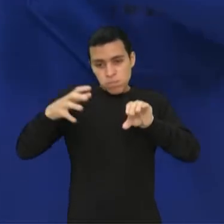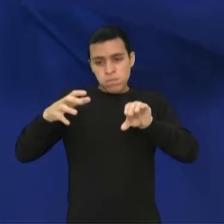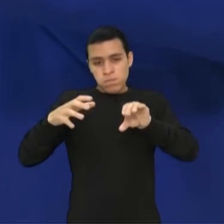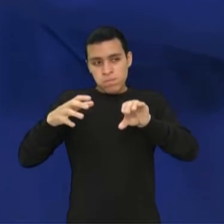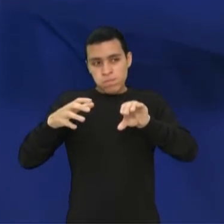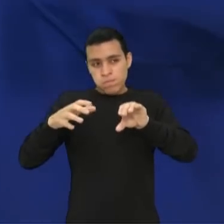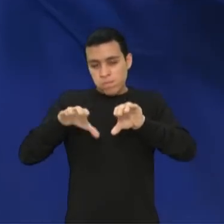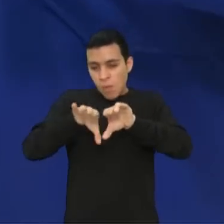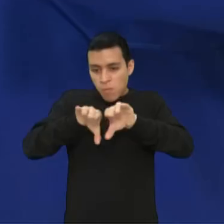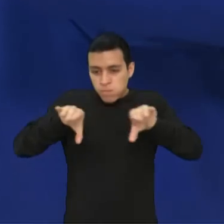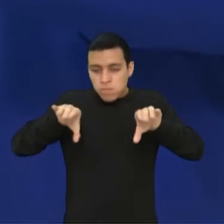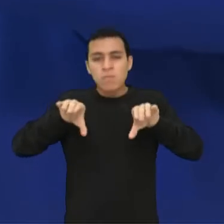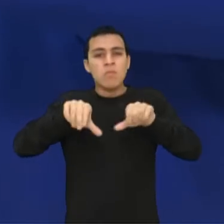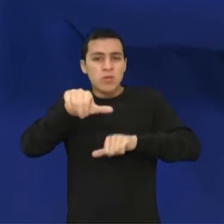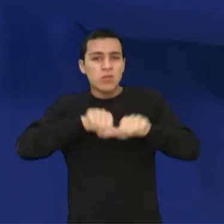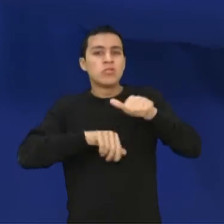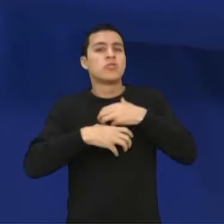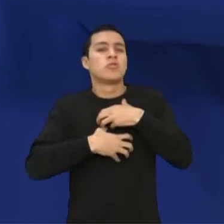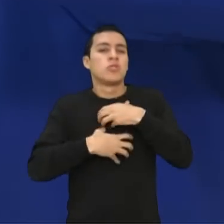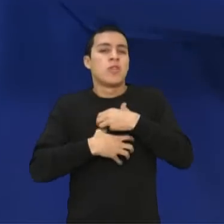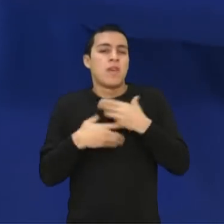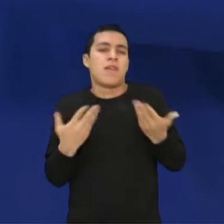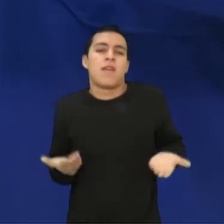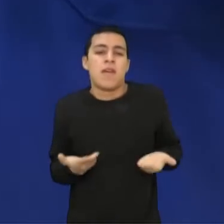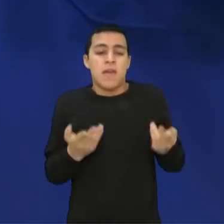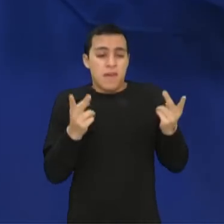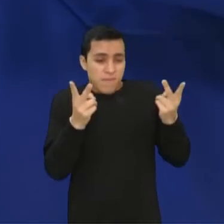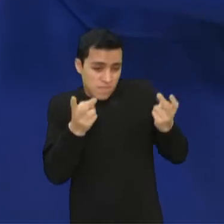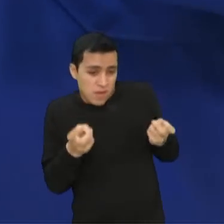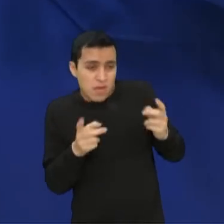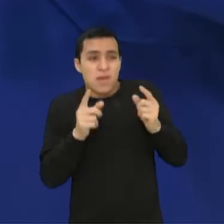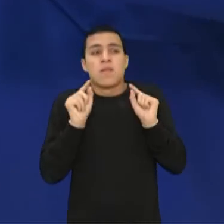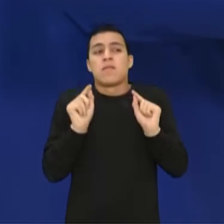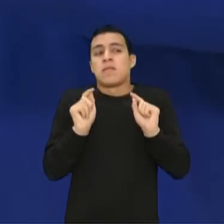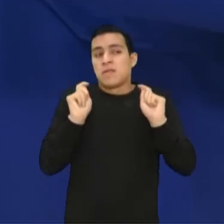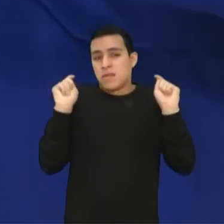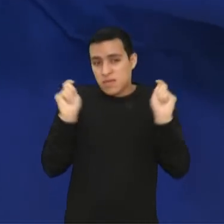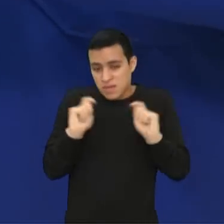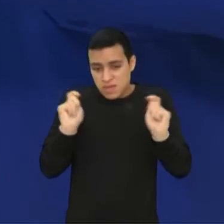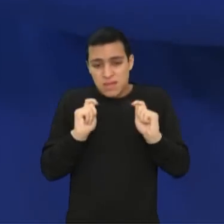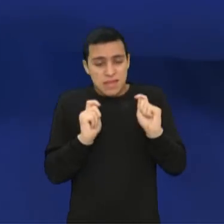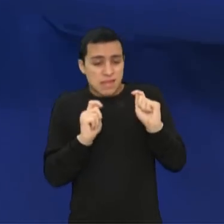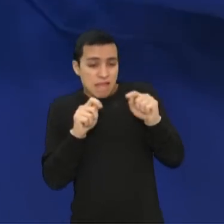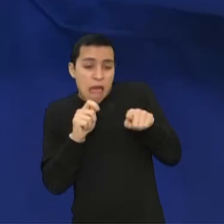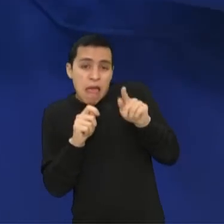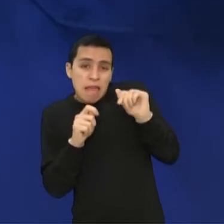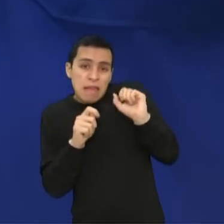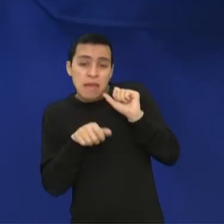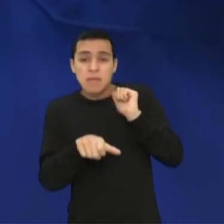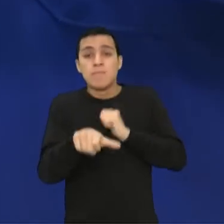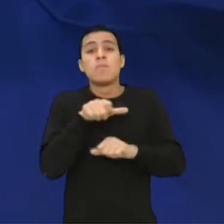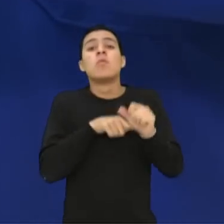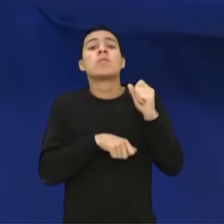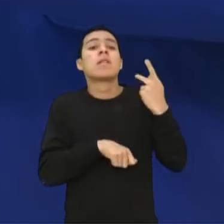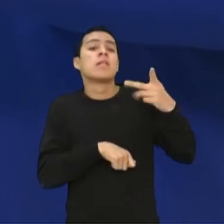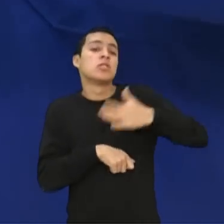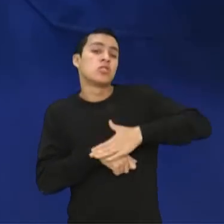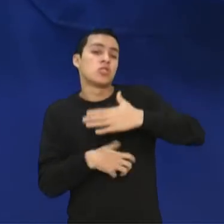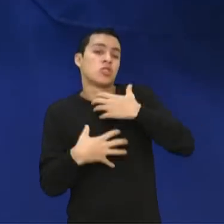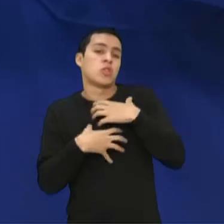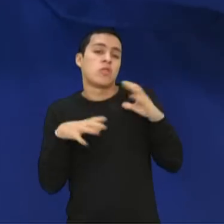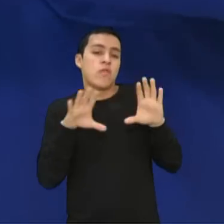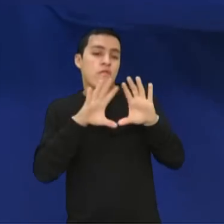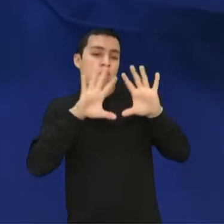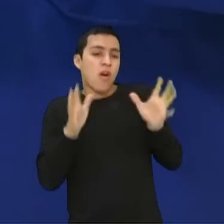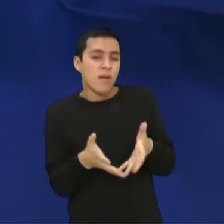mais esticadinha, essa bexiga. Então, percebam que eu consigo, no gás, mudar a sua